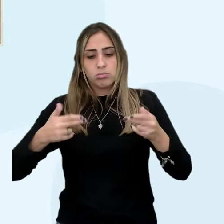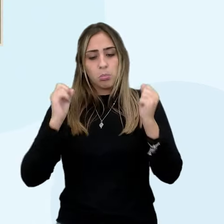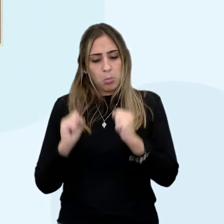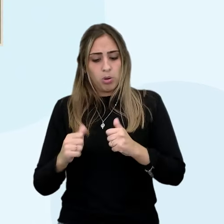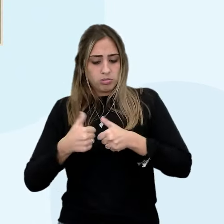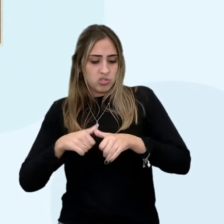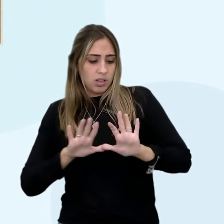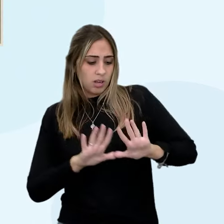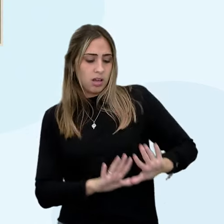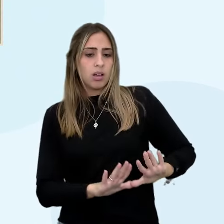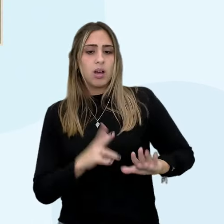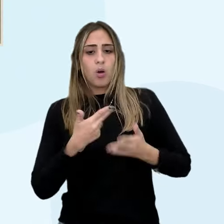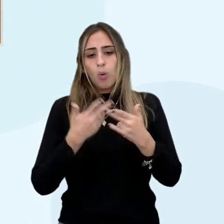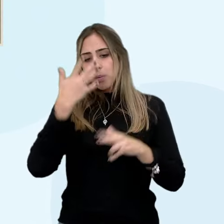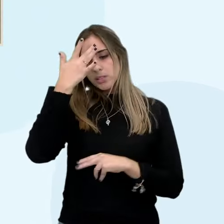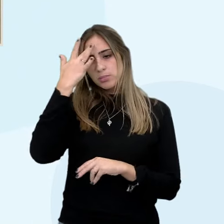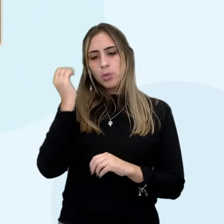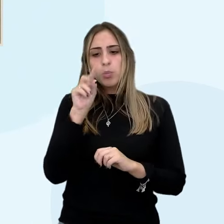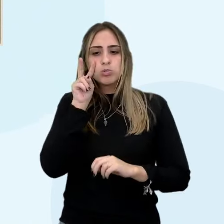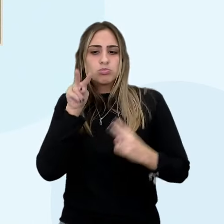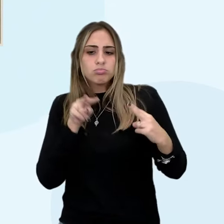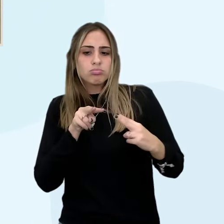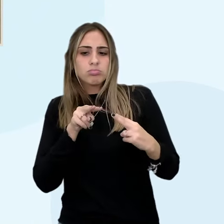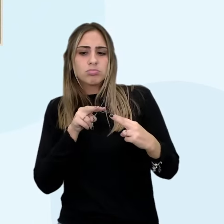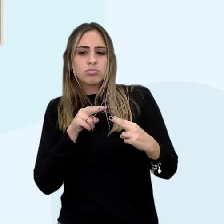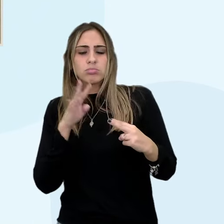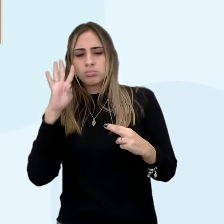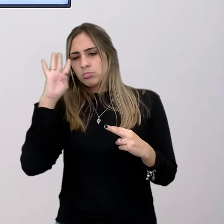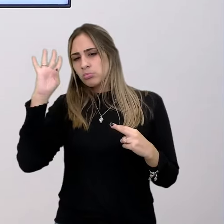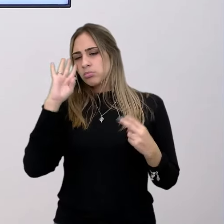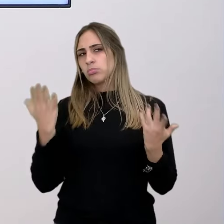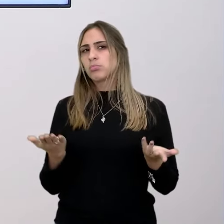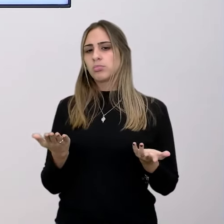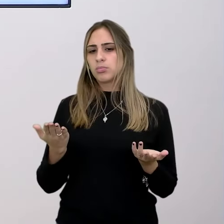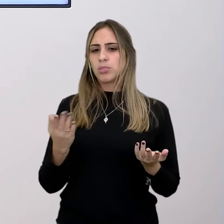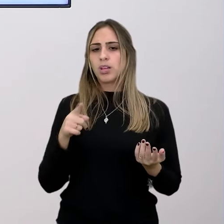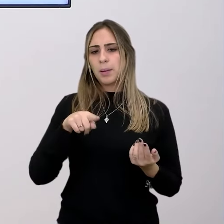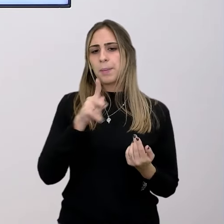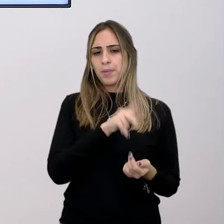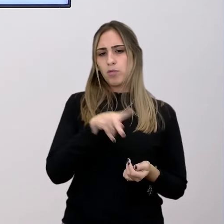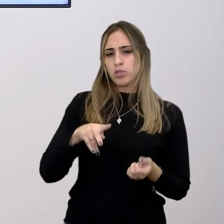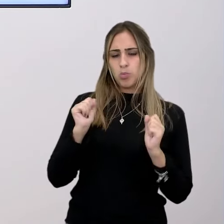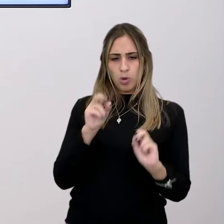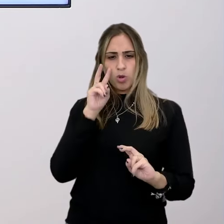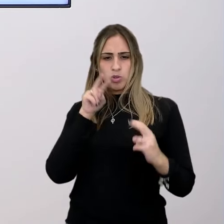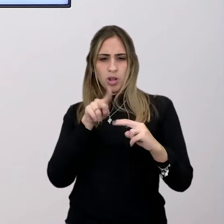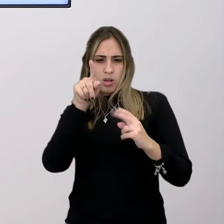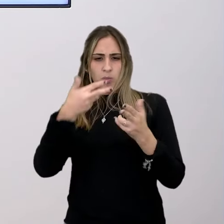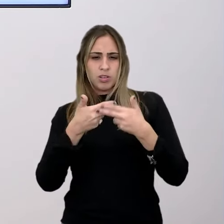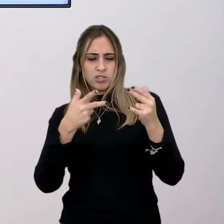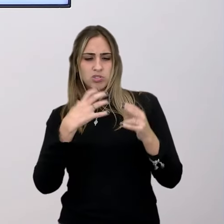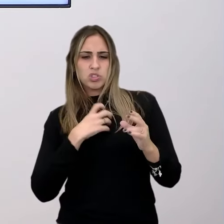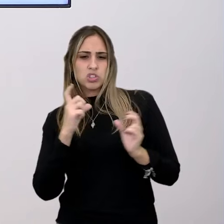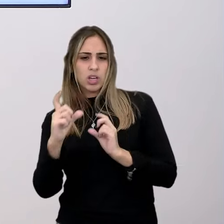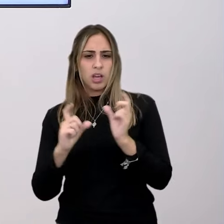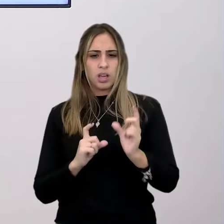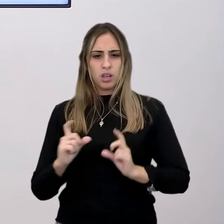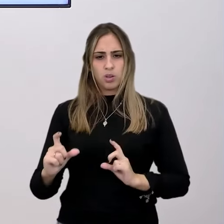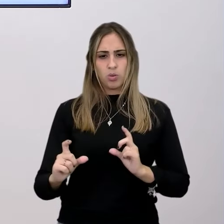podem estar aqui alguma pessoa pode olhar deixa eu deixa eu ligar que a alguma pessoa pode olhar algumas dessas formas